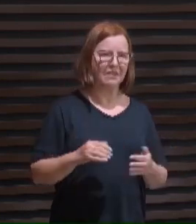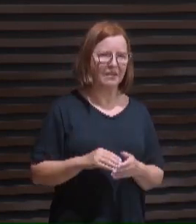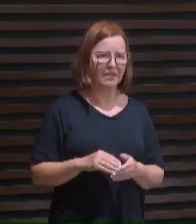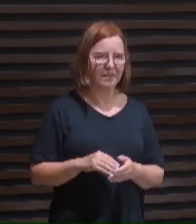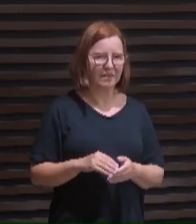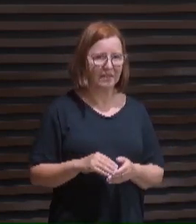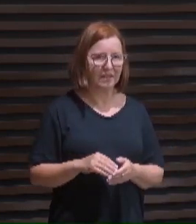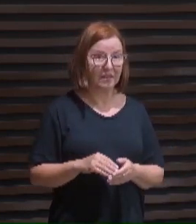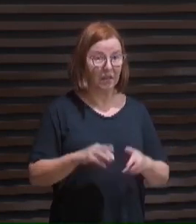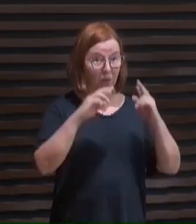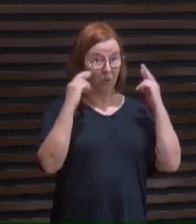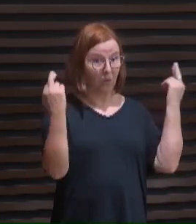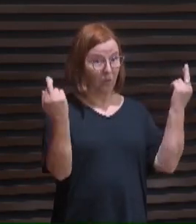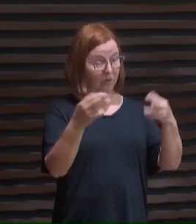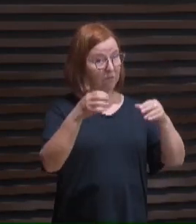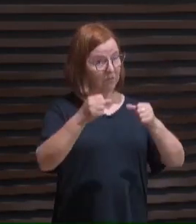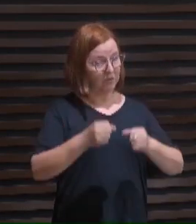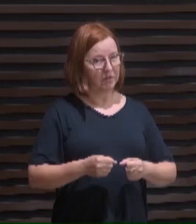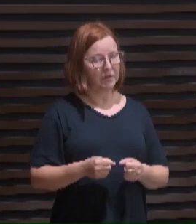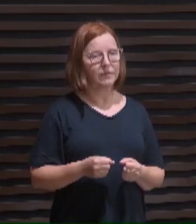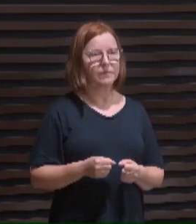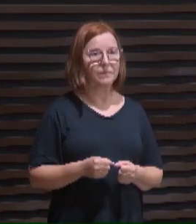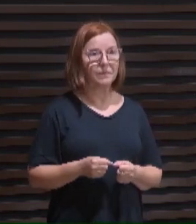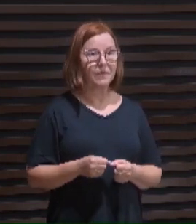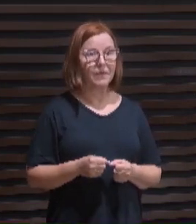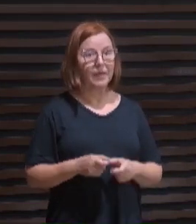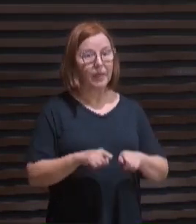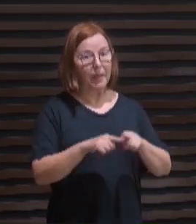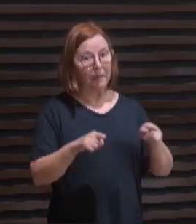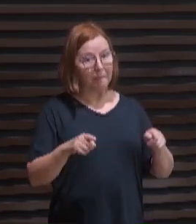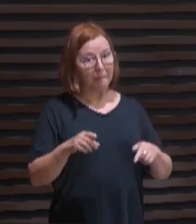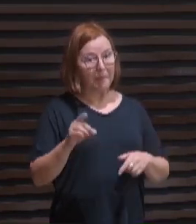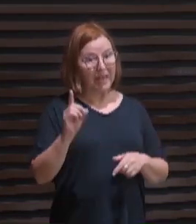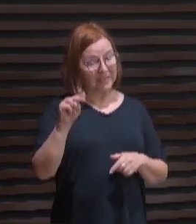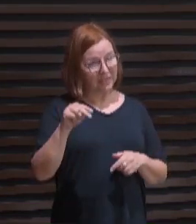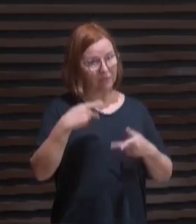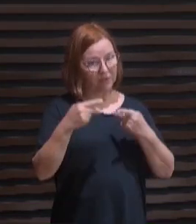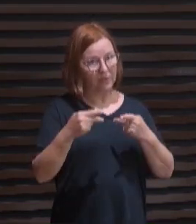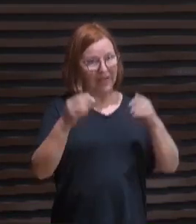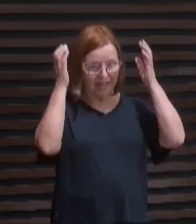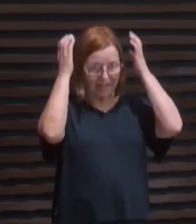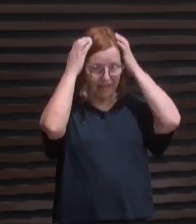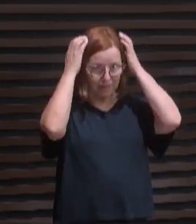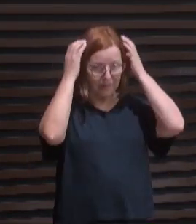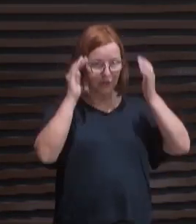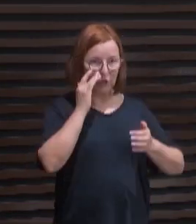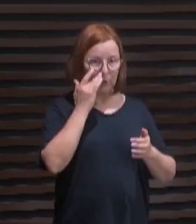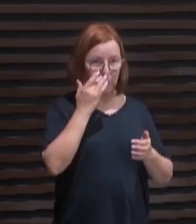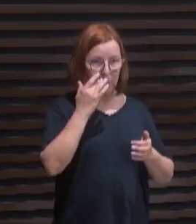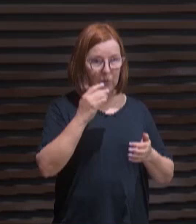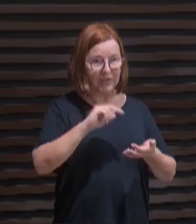extremamente poderoso. E ele descreve, olha, essa cabeça de ouro é você. Depois vem um outro um pouco mais,